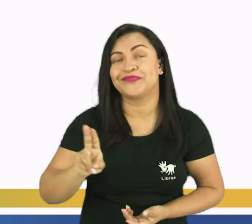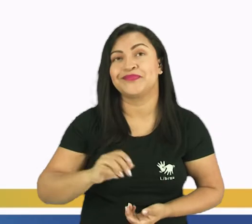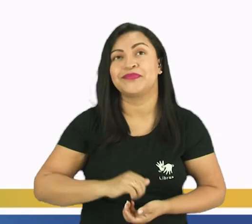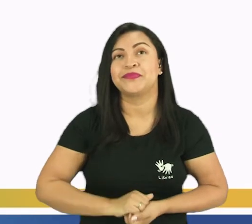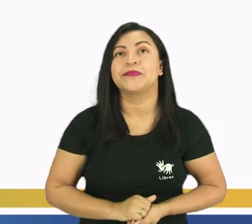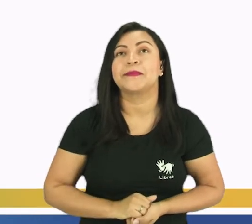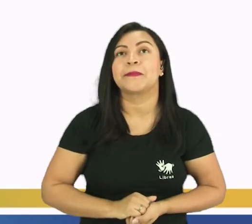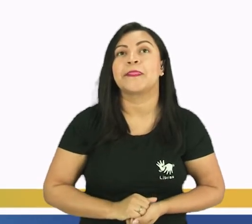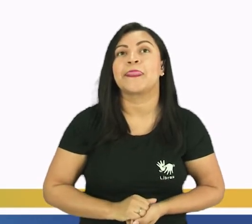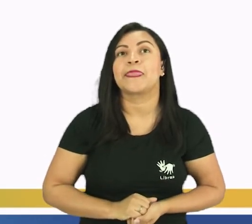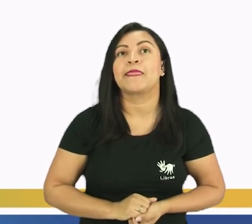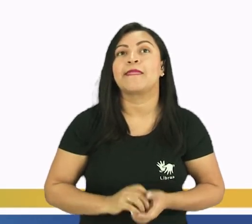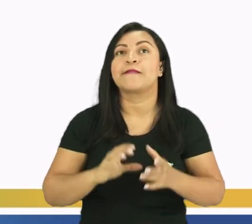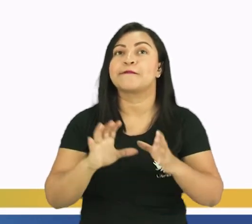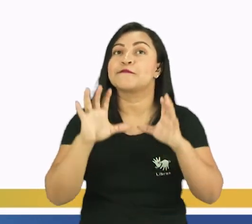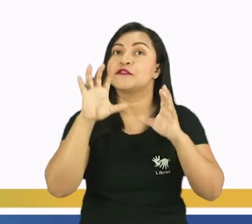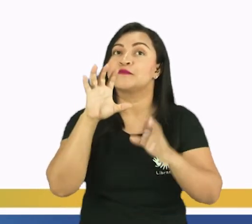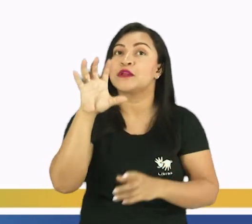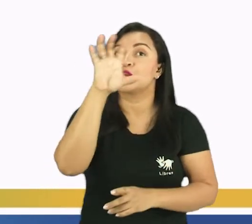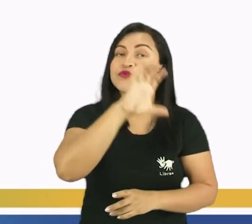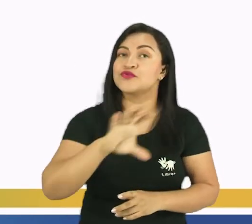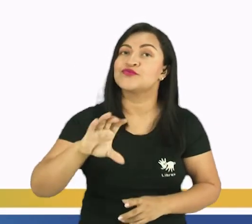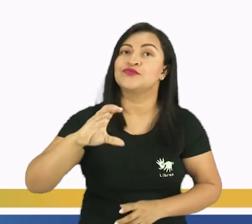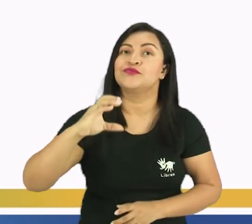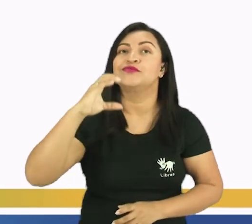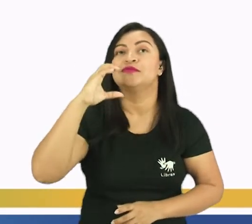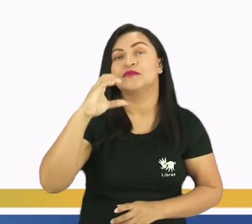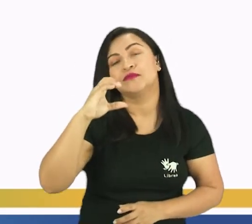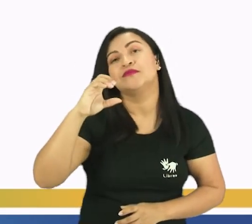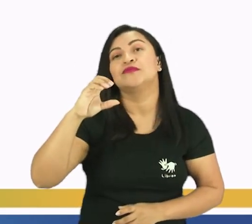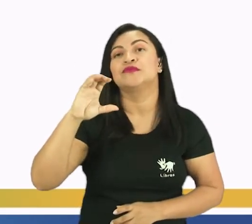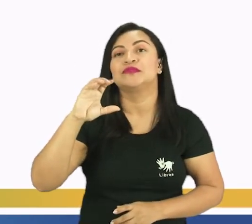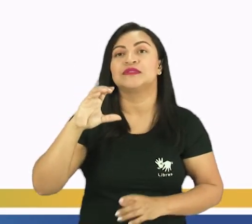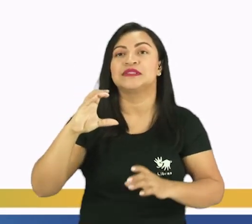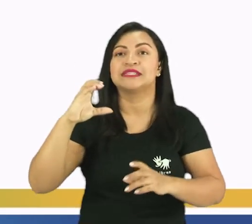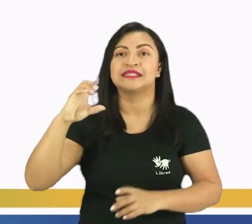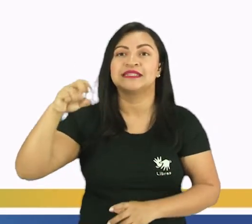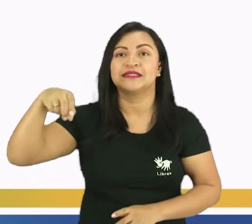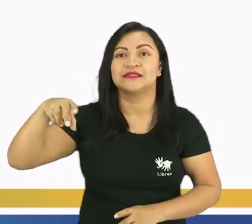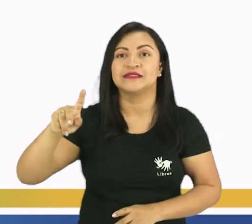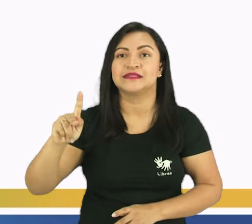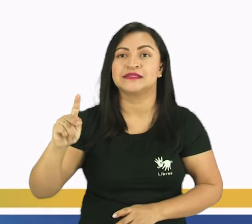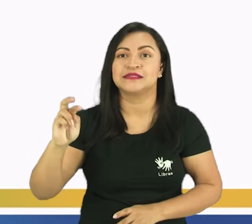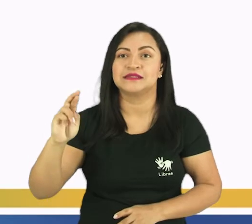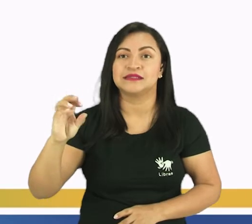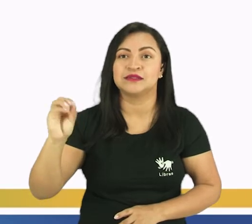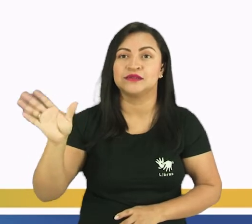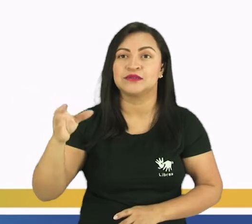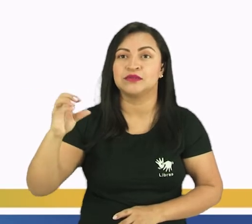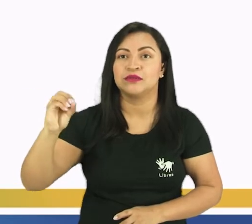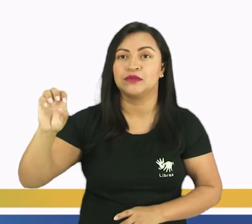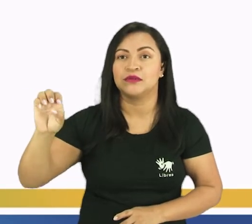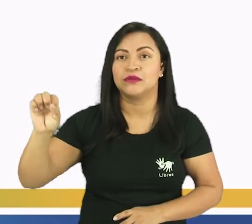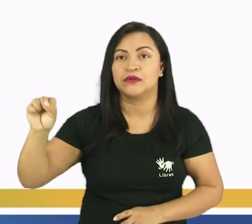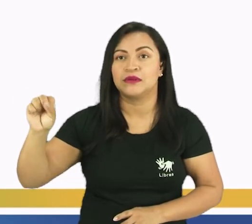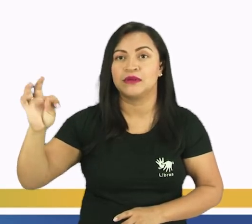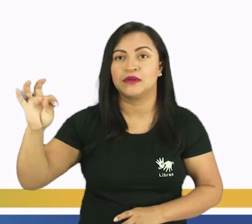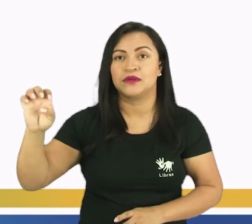pouquinho sobre a região centro-oeste agora e falar um pouco sobre as danças de lá. Com uma área que